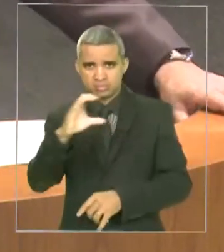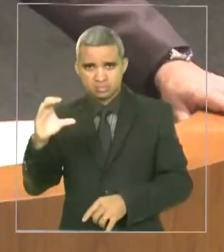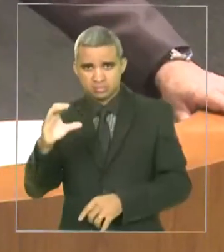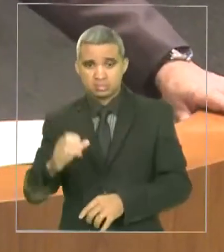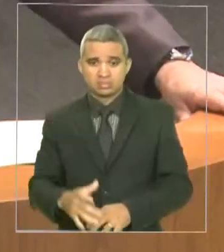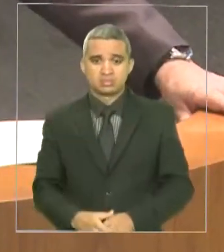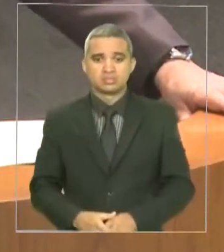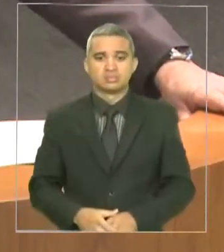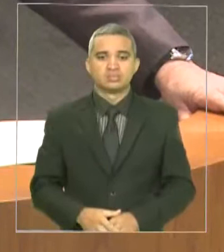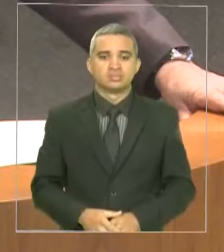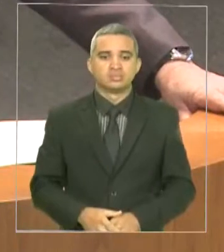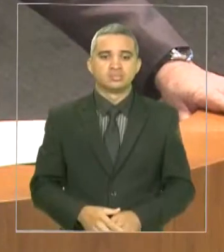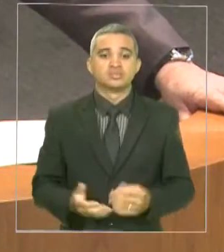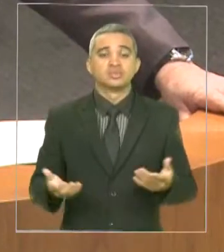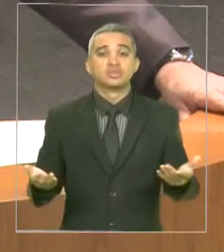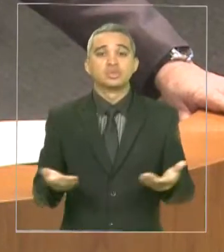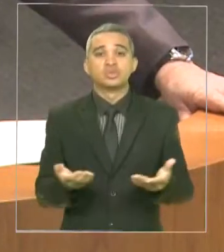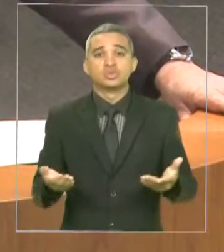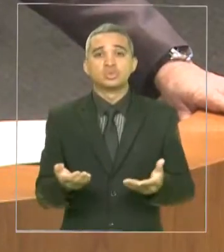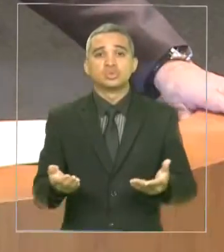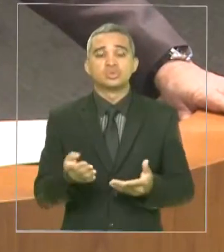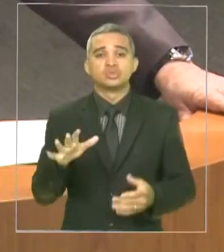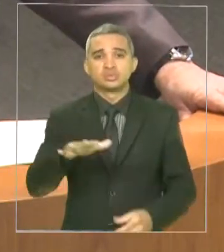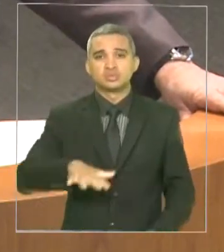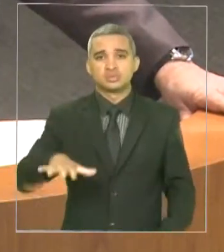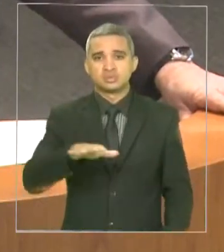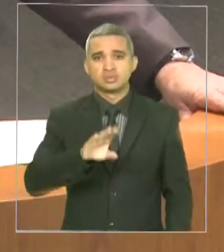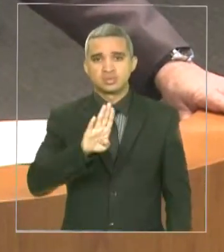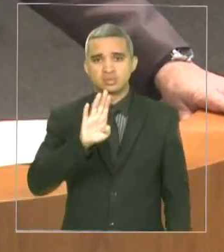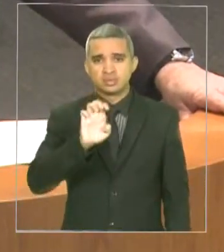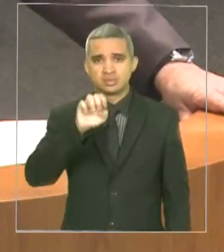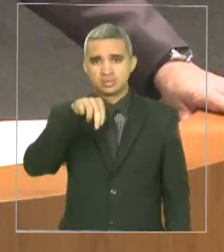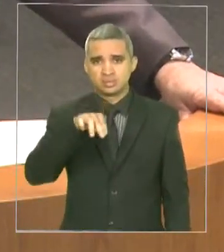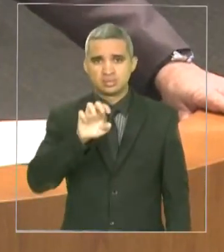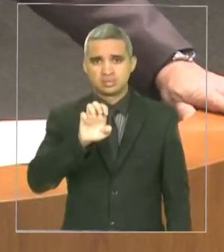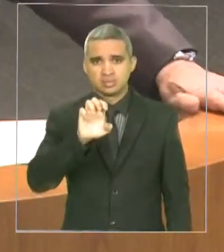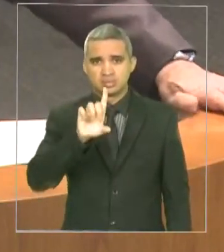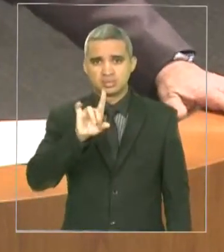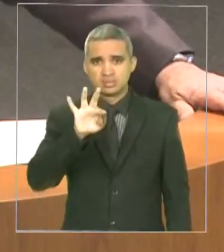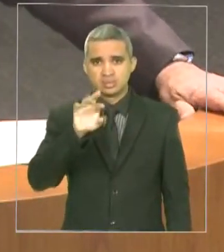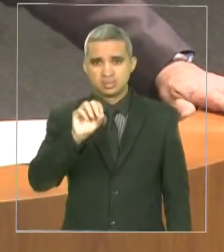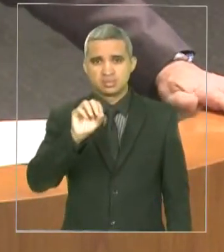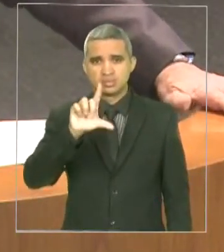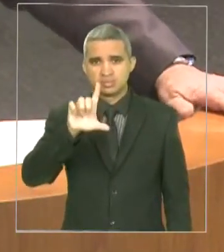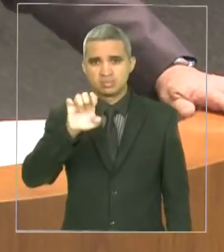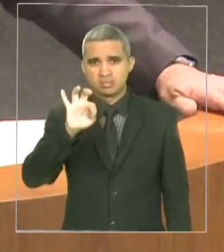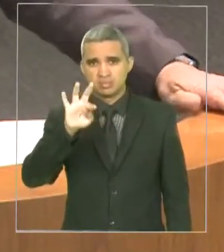Hoje, a Benedito Leite é ponto de encontro de amigos.